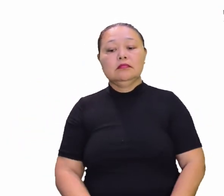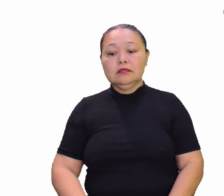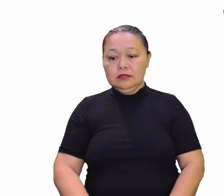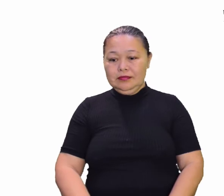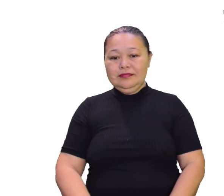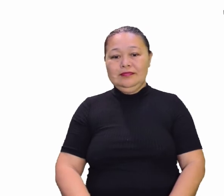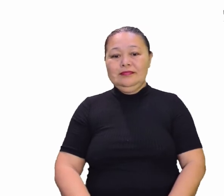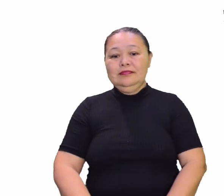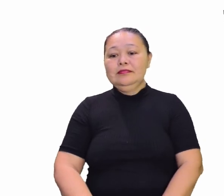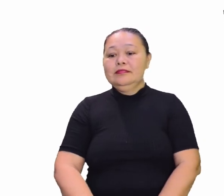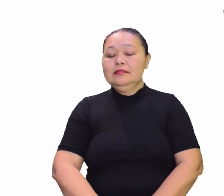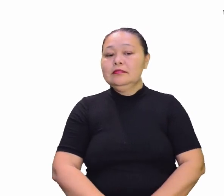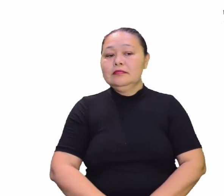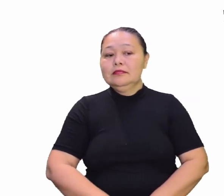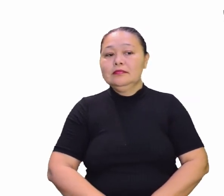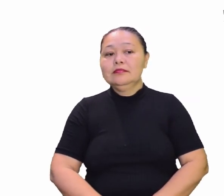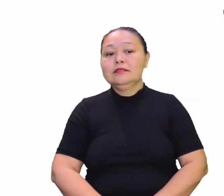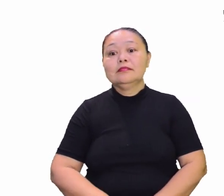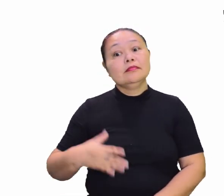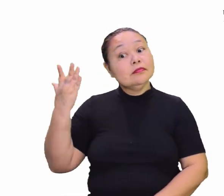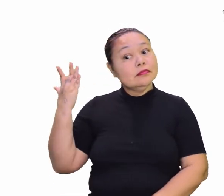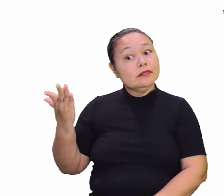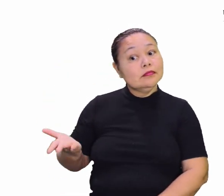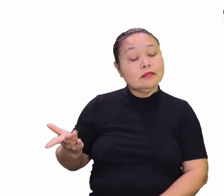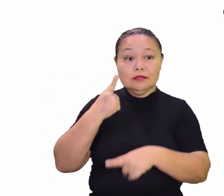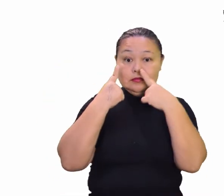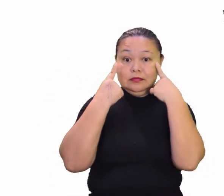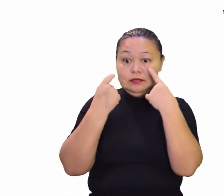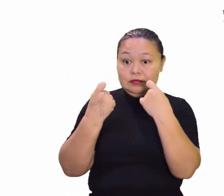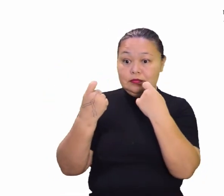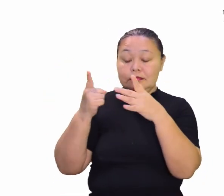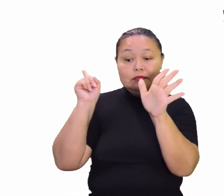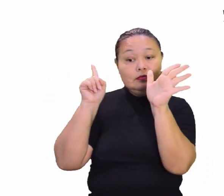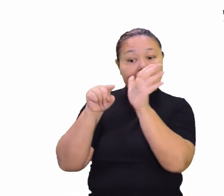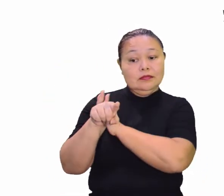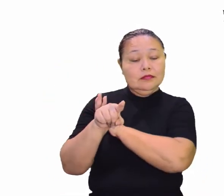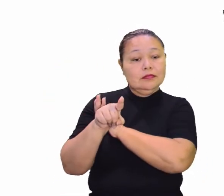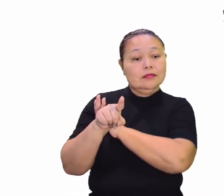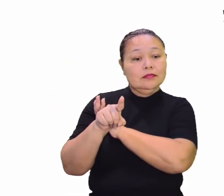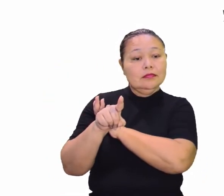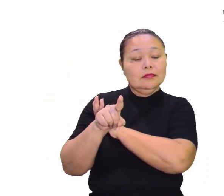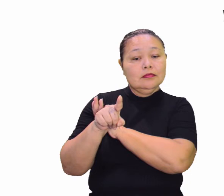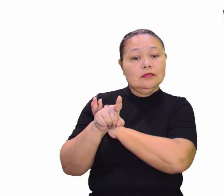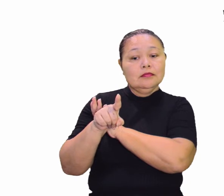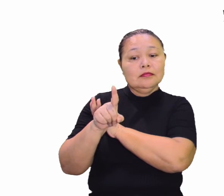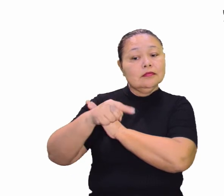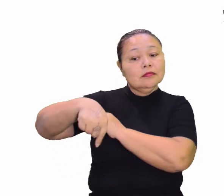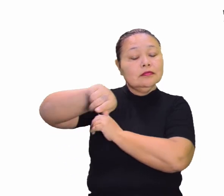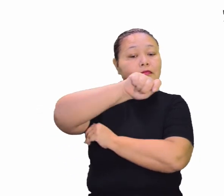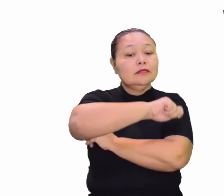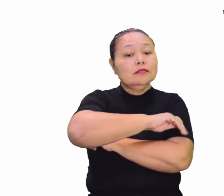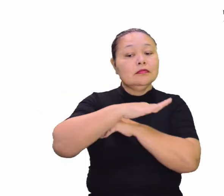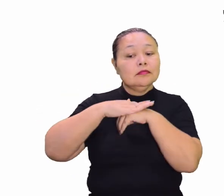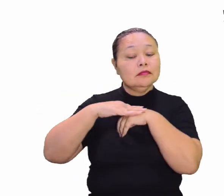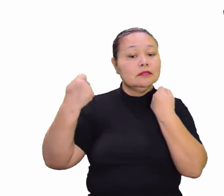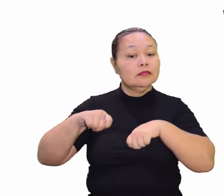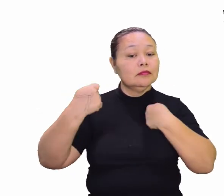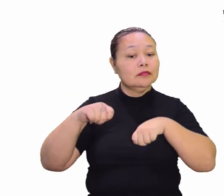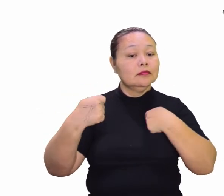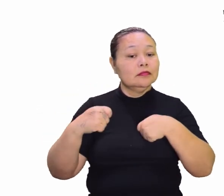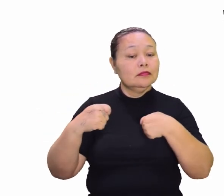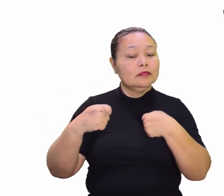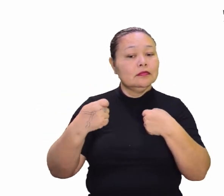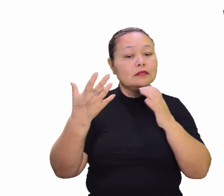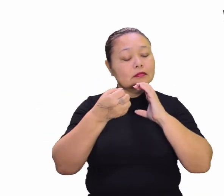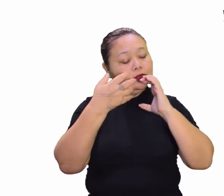de colonização. Olha aí, Rogério, interessante essa questão, hein? Muito boa. O nosso querido aluno vai precisar fazer